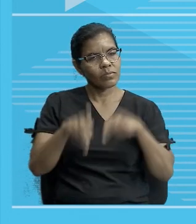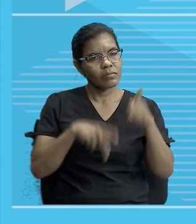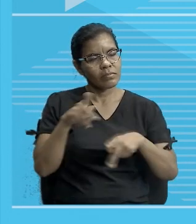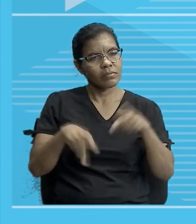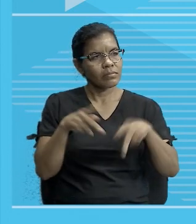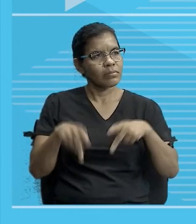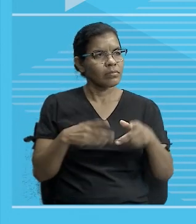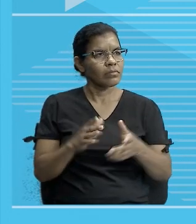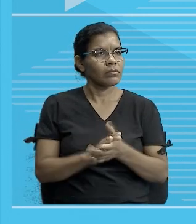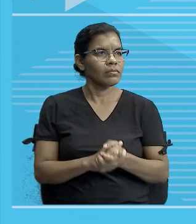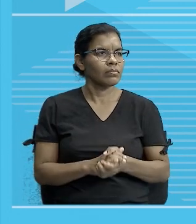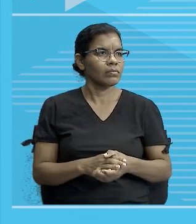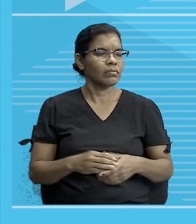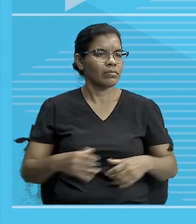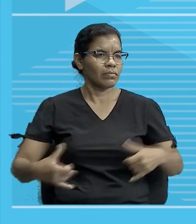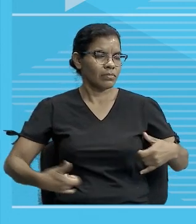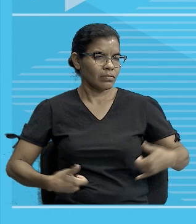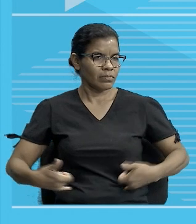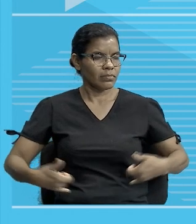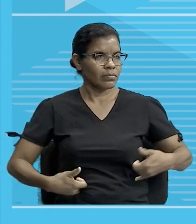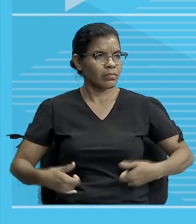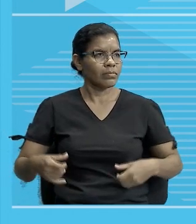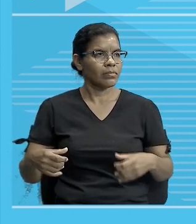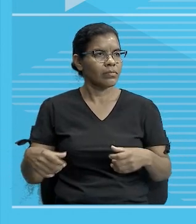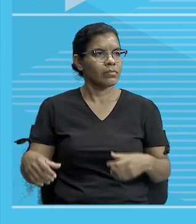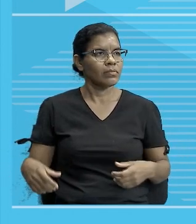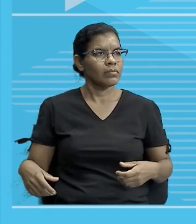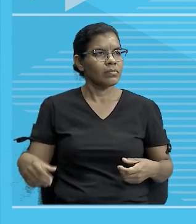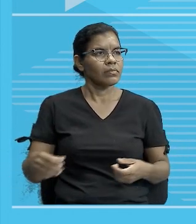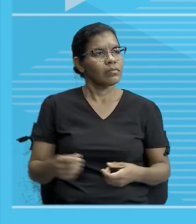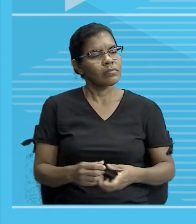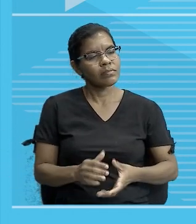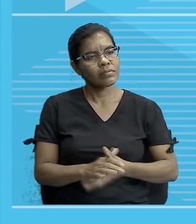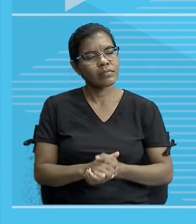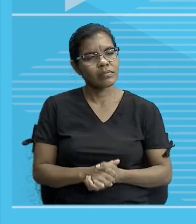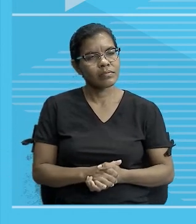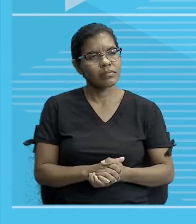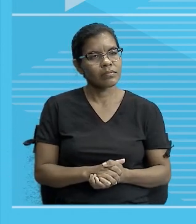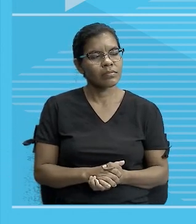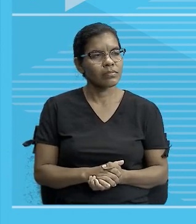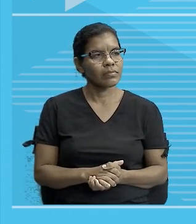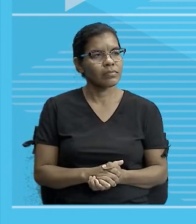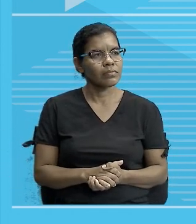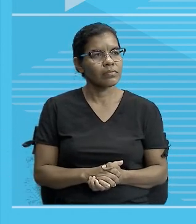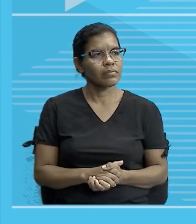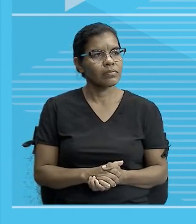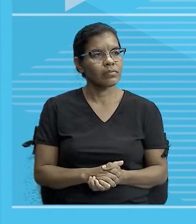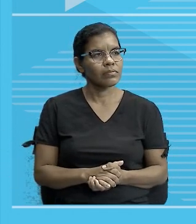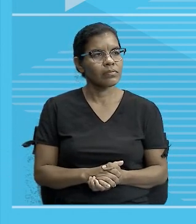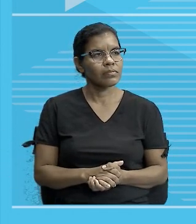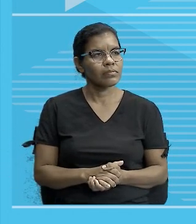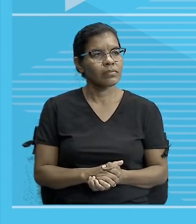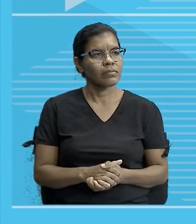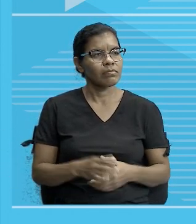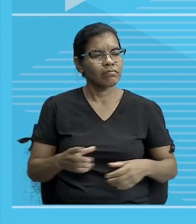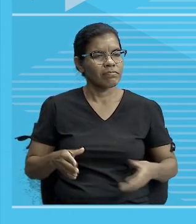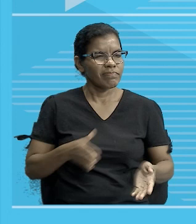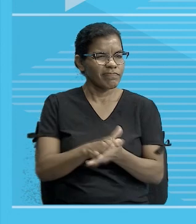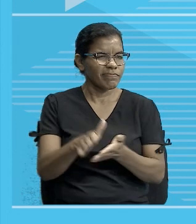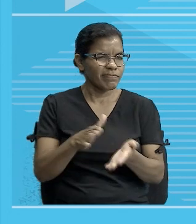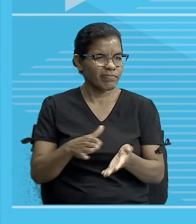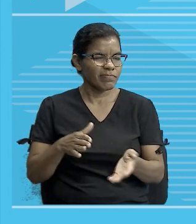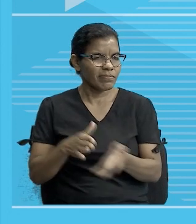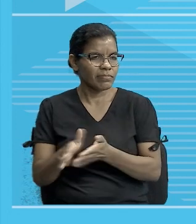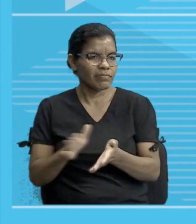por peleja, o governo decidiu fazer, sabe o quê? Ei, brother, o governo está gastando mais